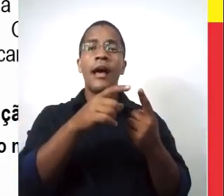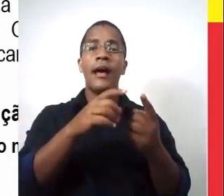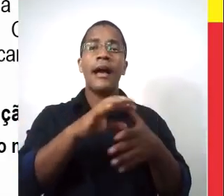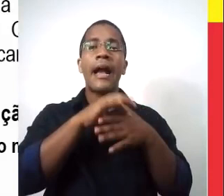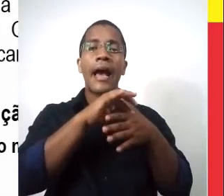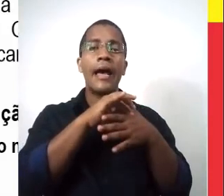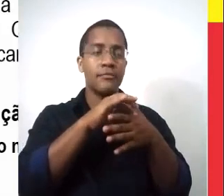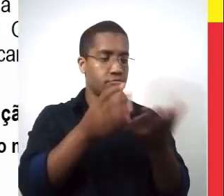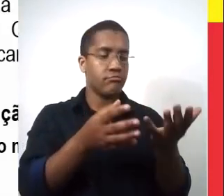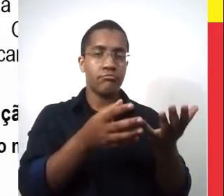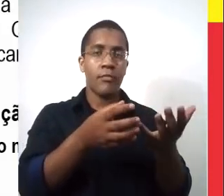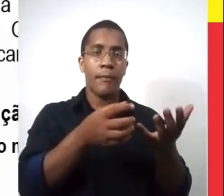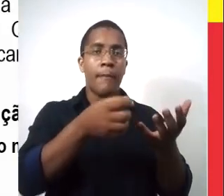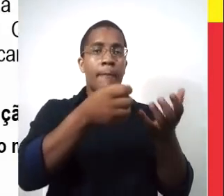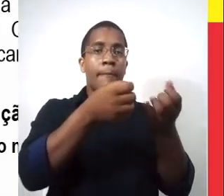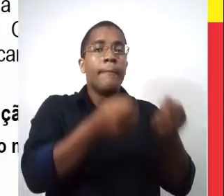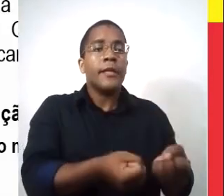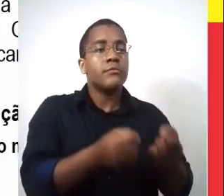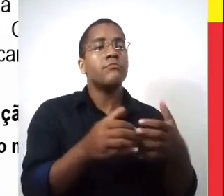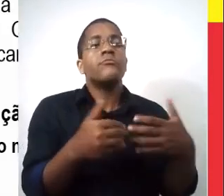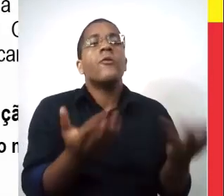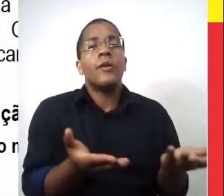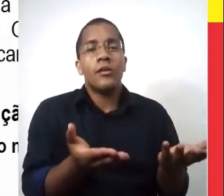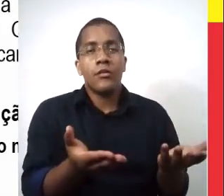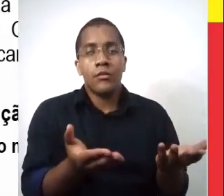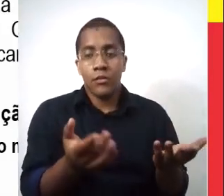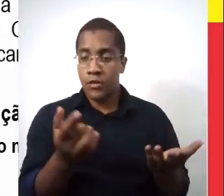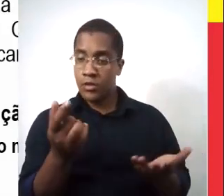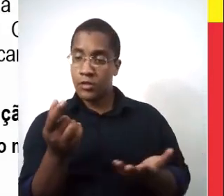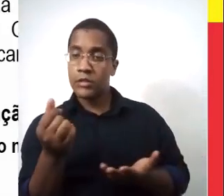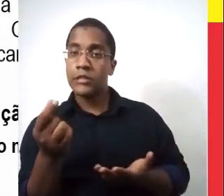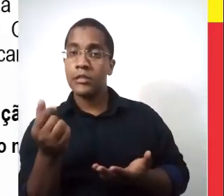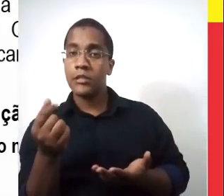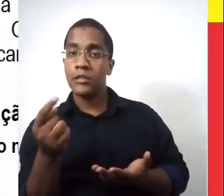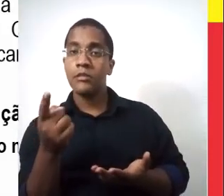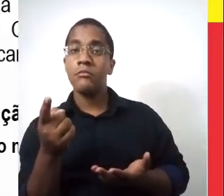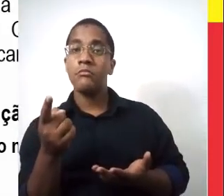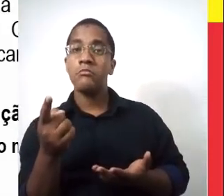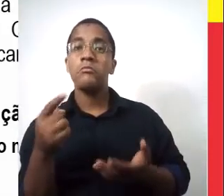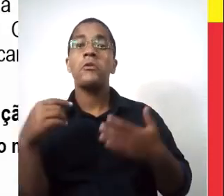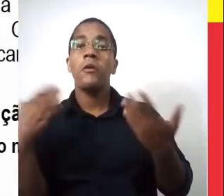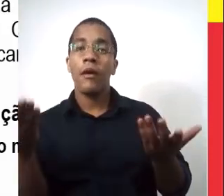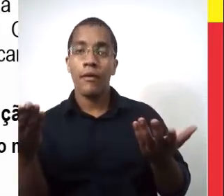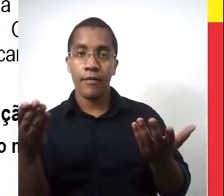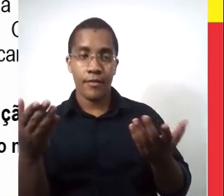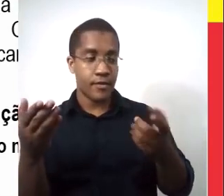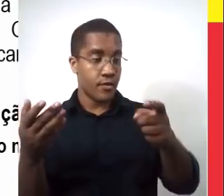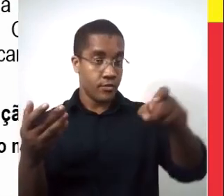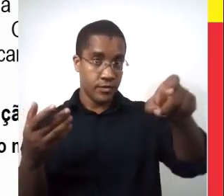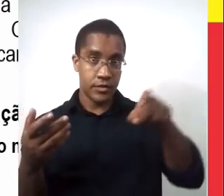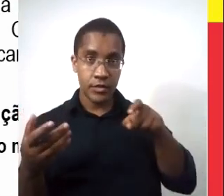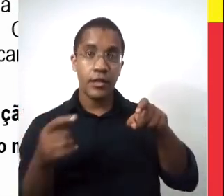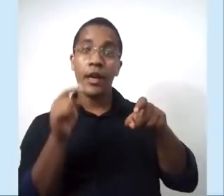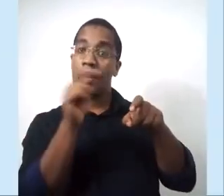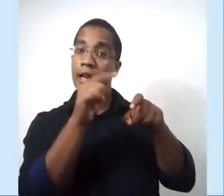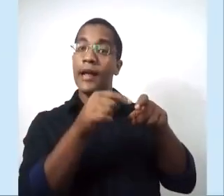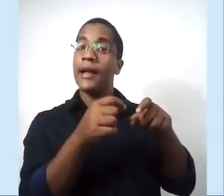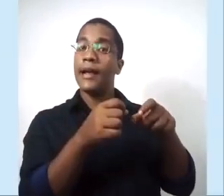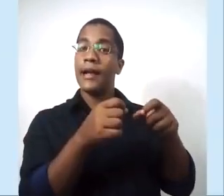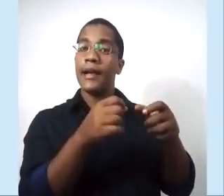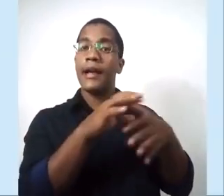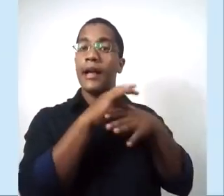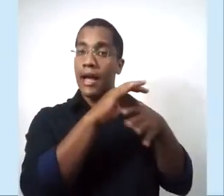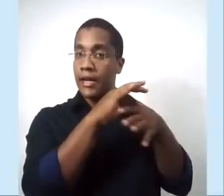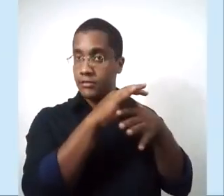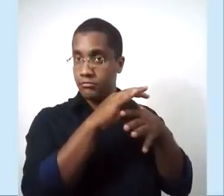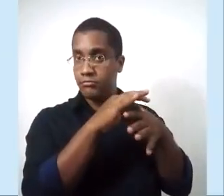de carne e a variável do preço a pagar, que são duas grandezas as variáveis. Então, o X representa a variável da quantidade